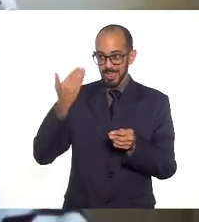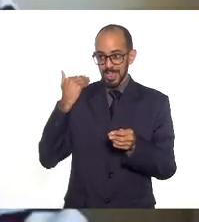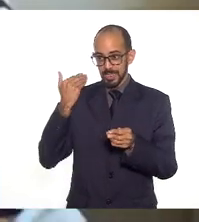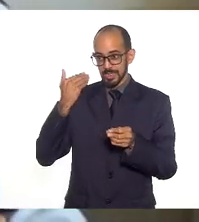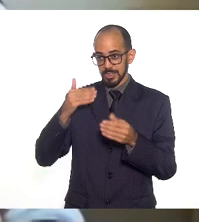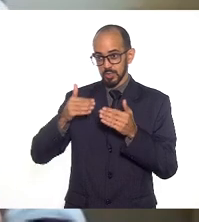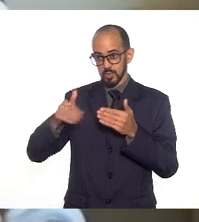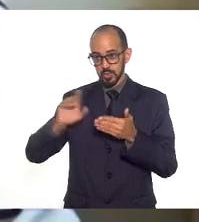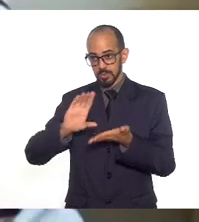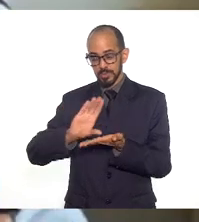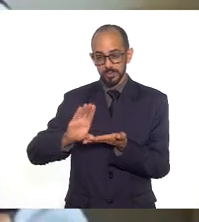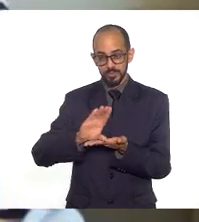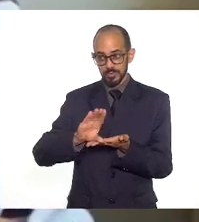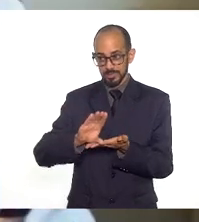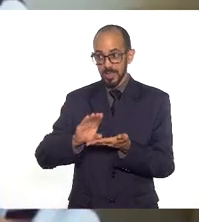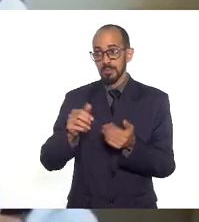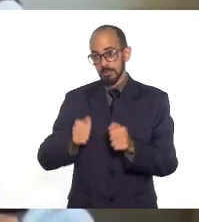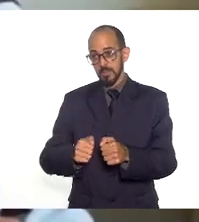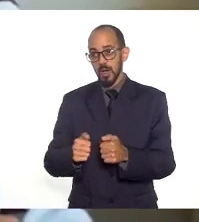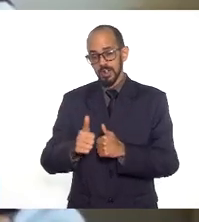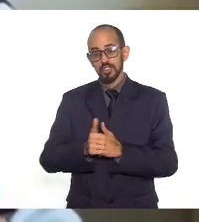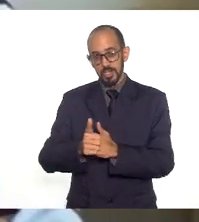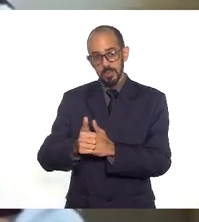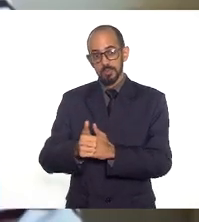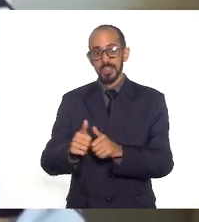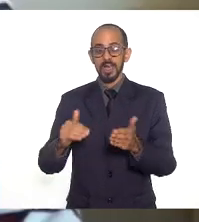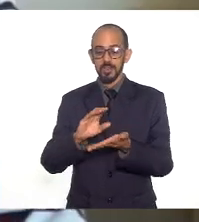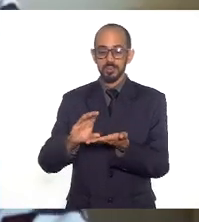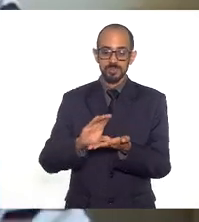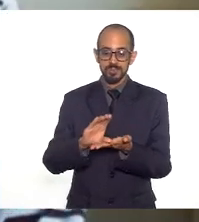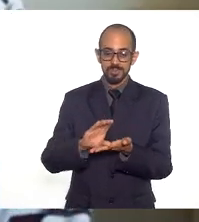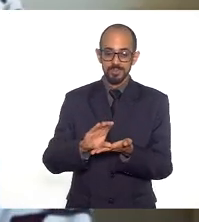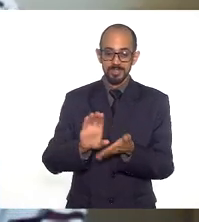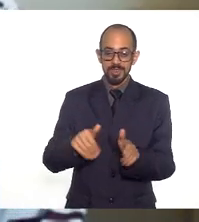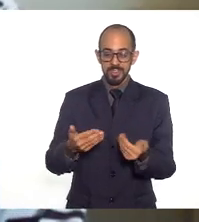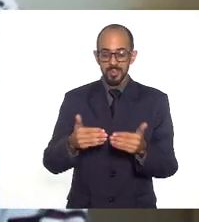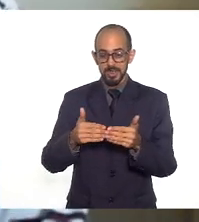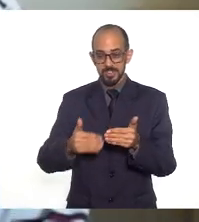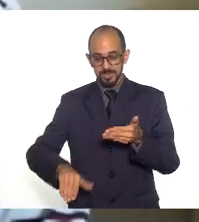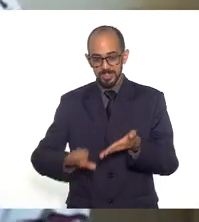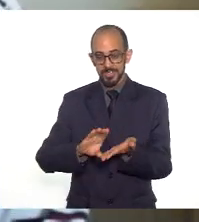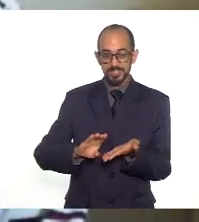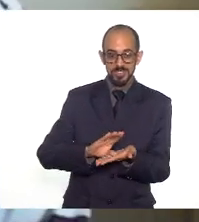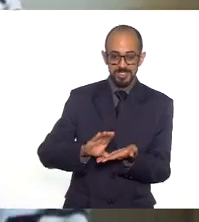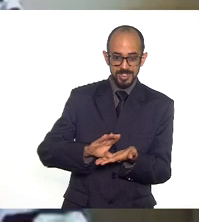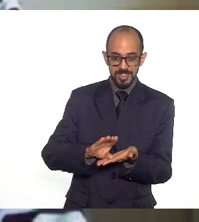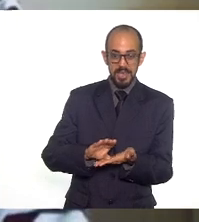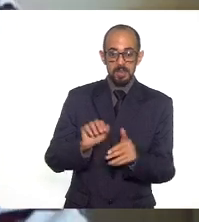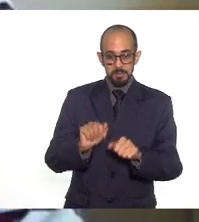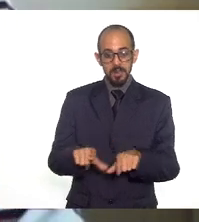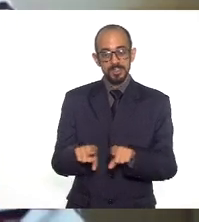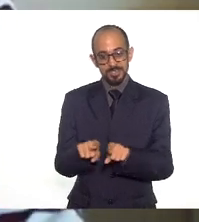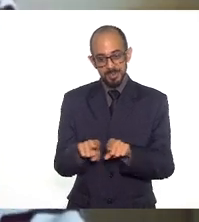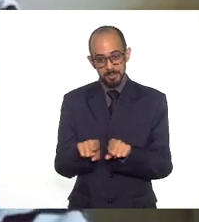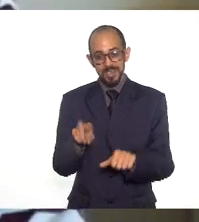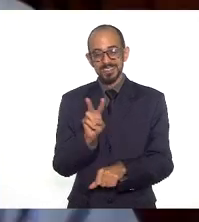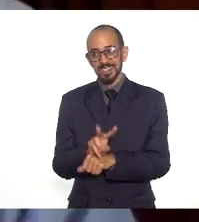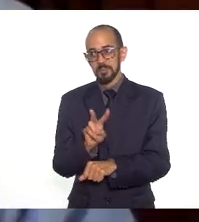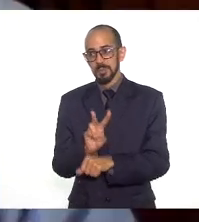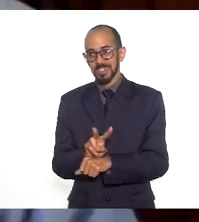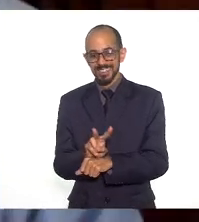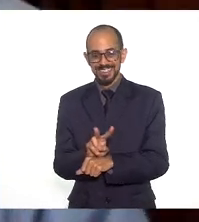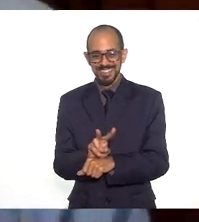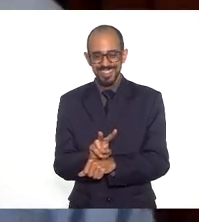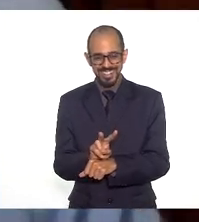ser constitucionalidade. Então, as inconstitucionalidades podem ser também temporais.